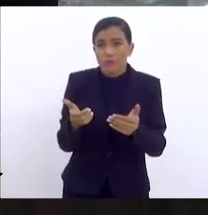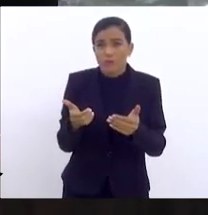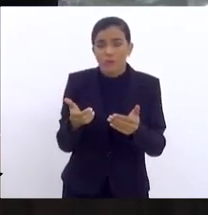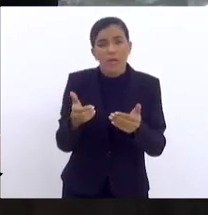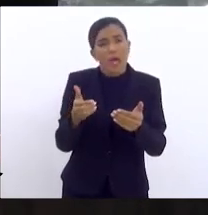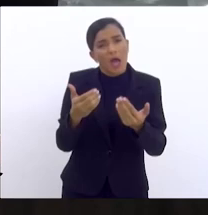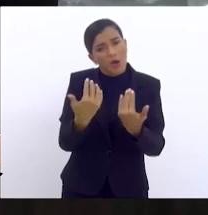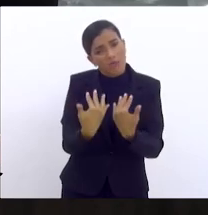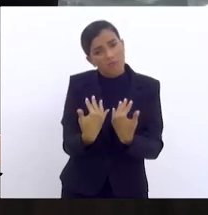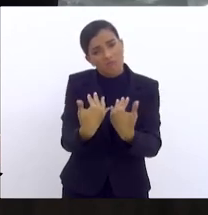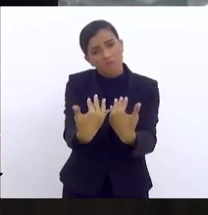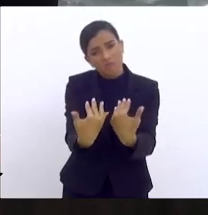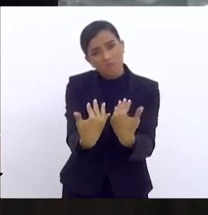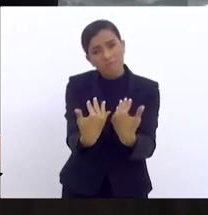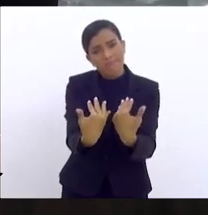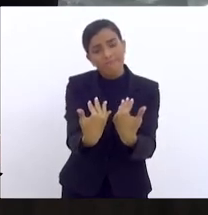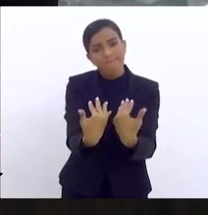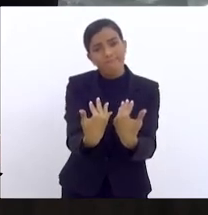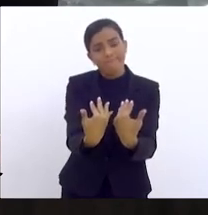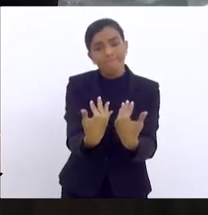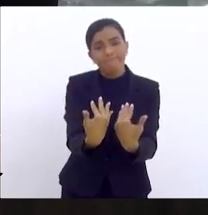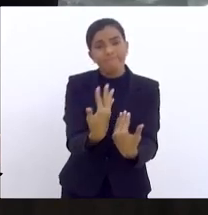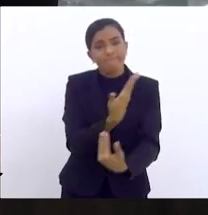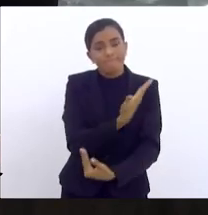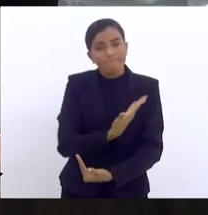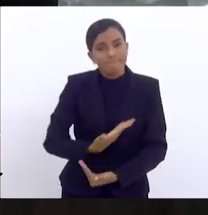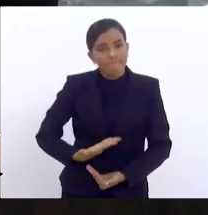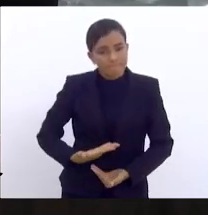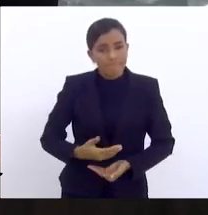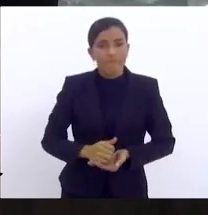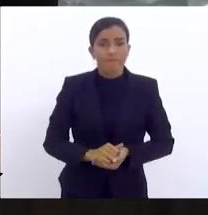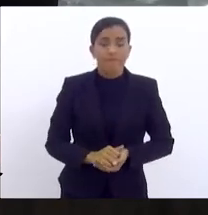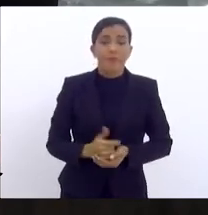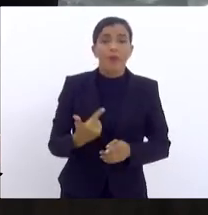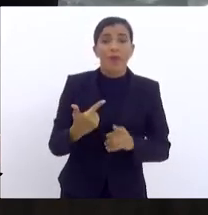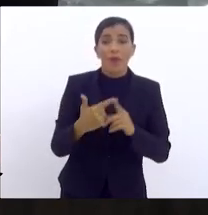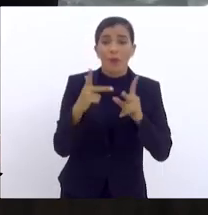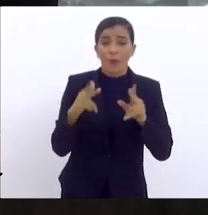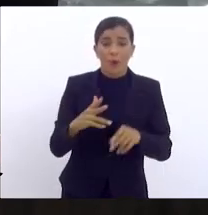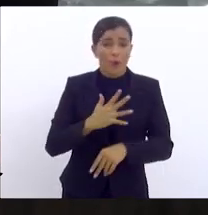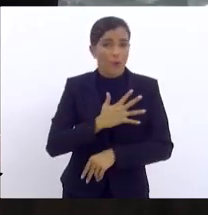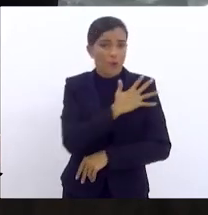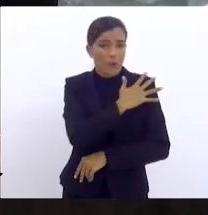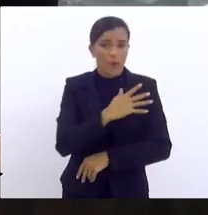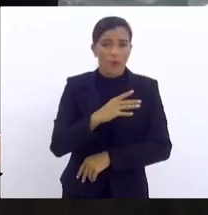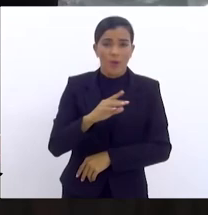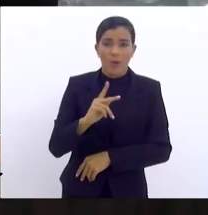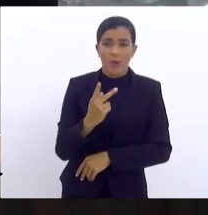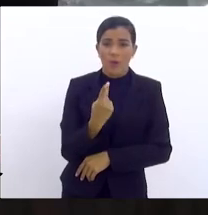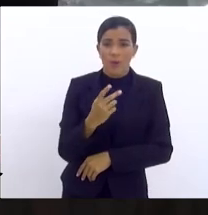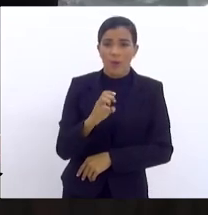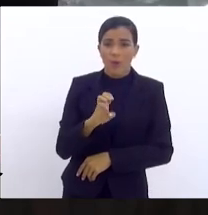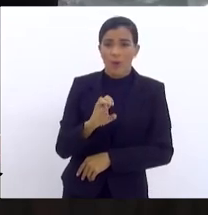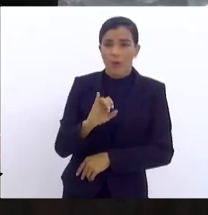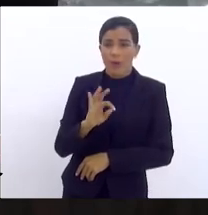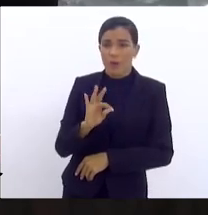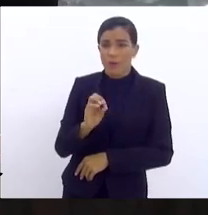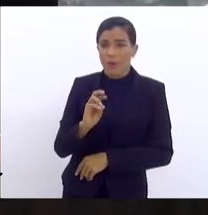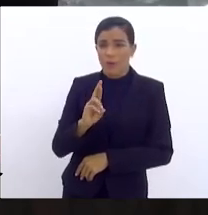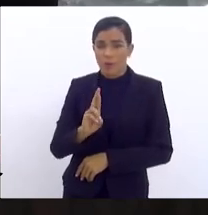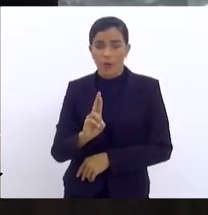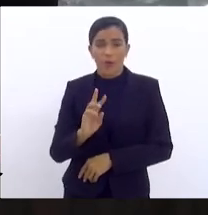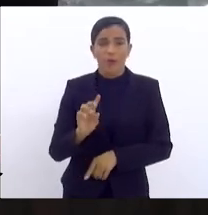essa reunião aqui foi exatamente o que o coronel Heitor Coronel Dantas o Dr